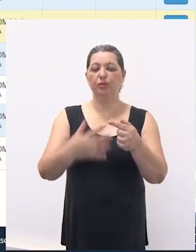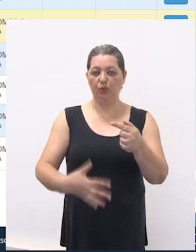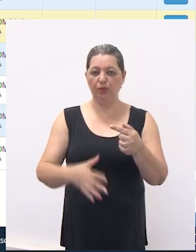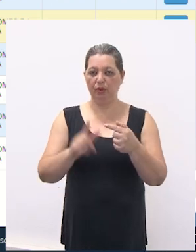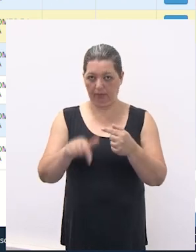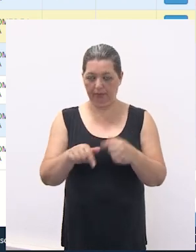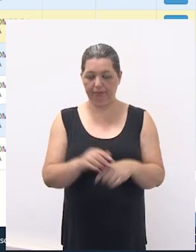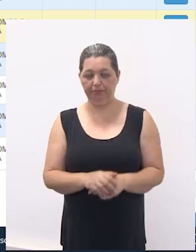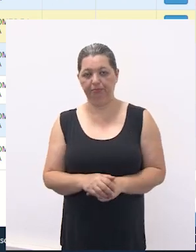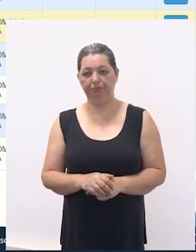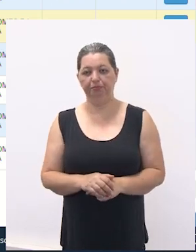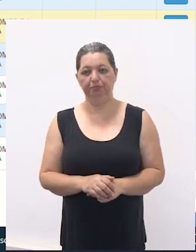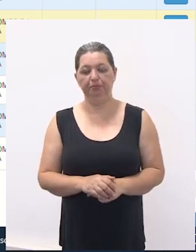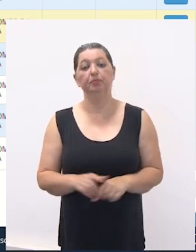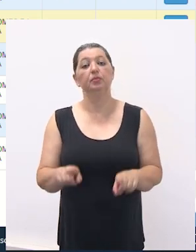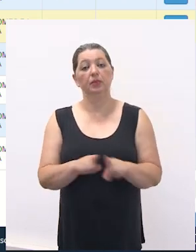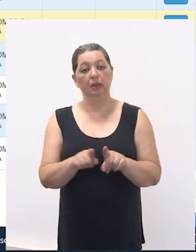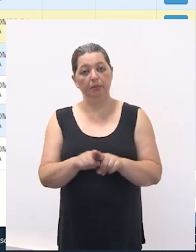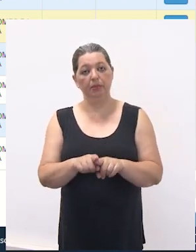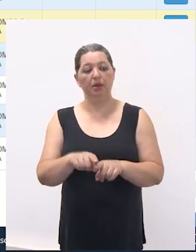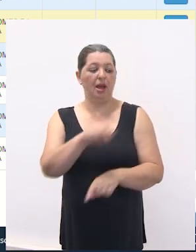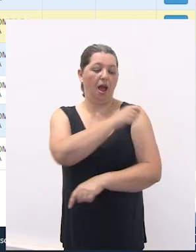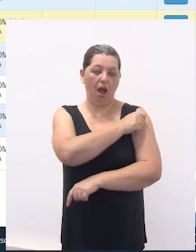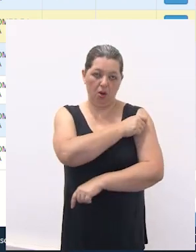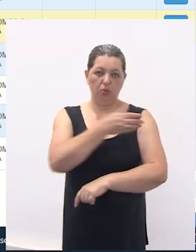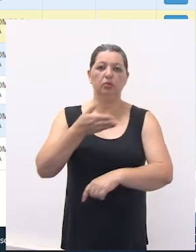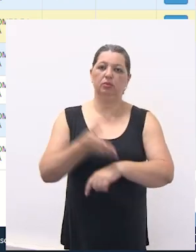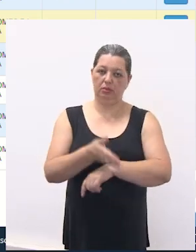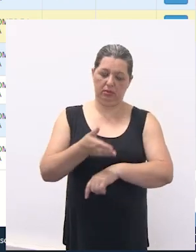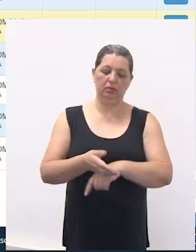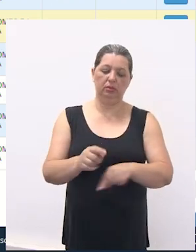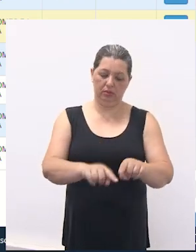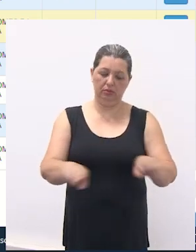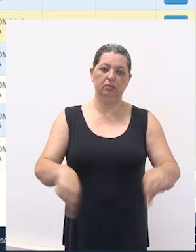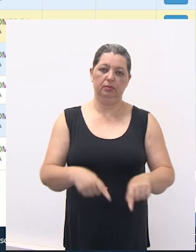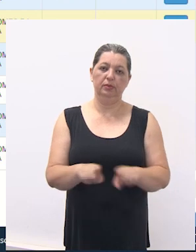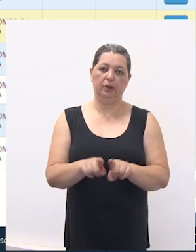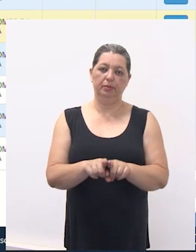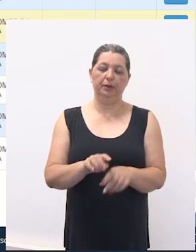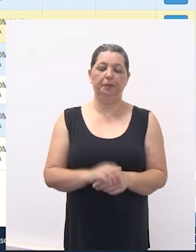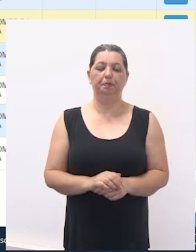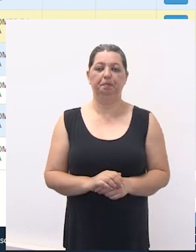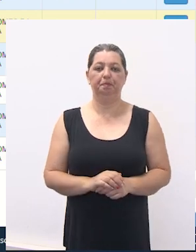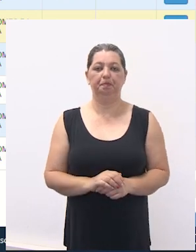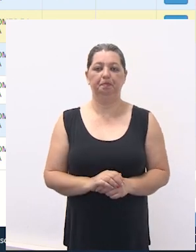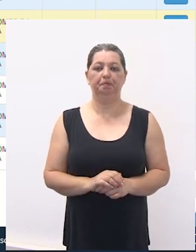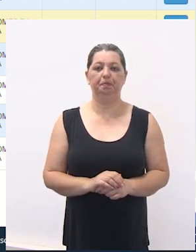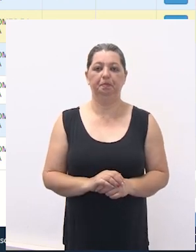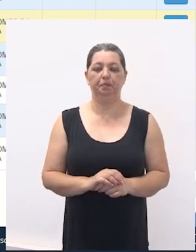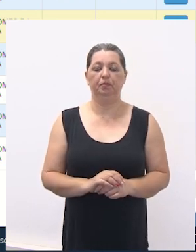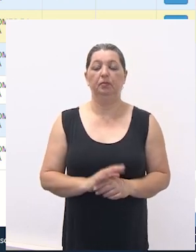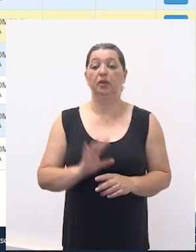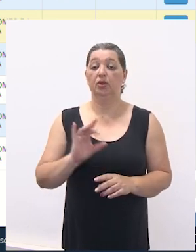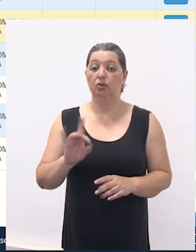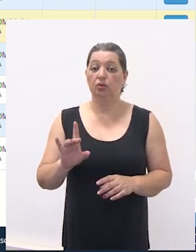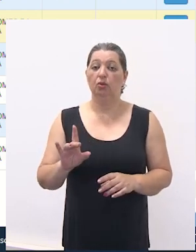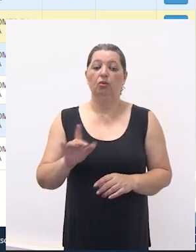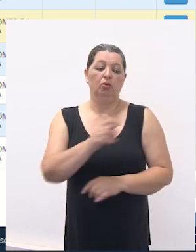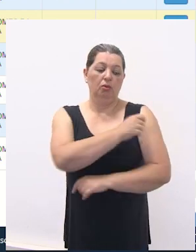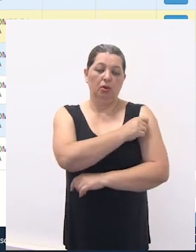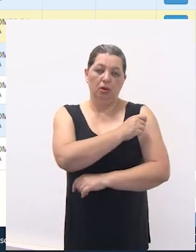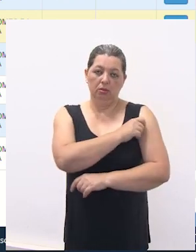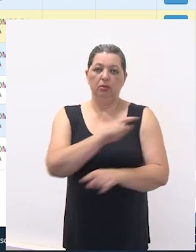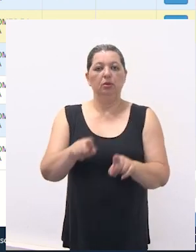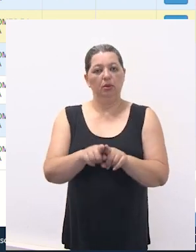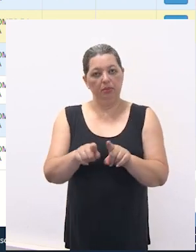E automaticamente meus alunos vão ter acesso também a essa sala. Automaticamente os alunos são inseridos. Aí basta o aluno fazer o login